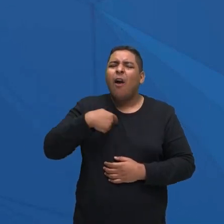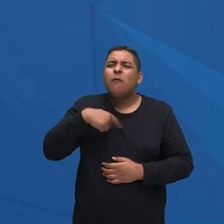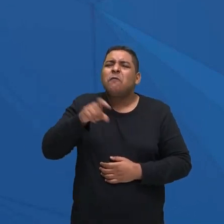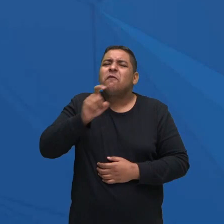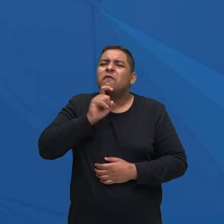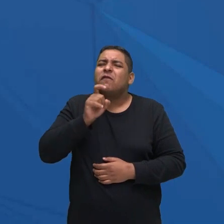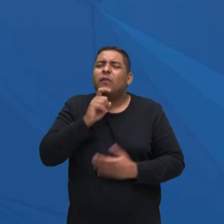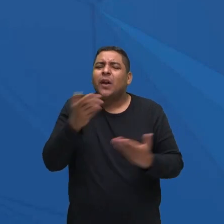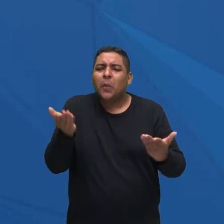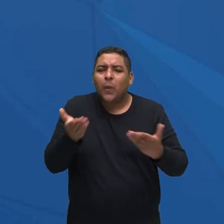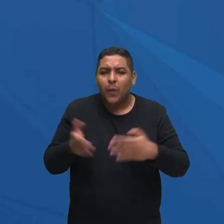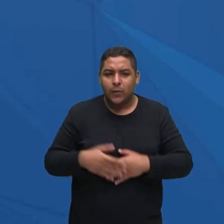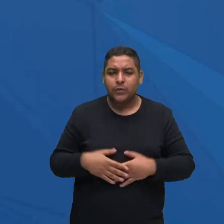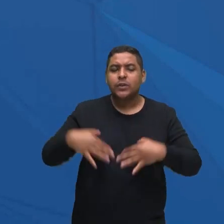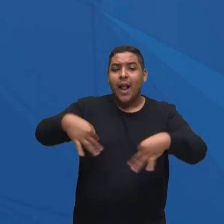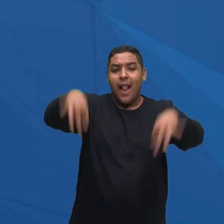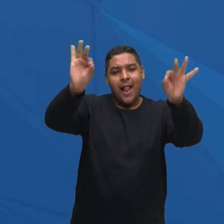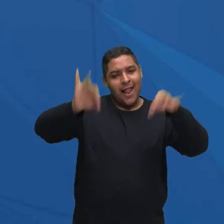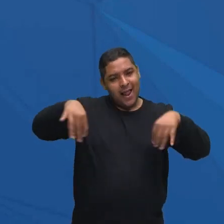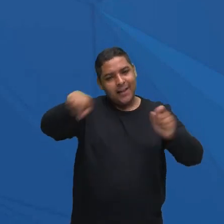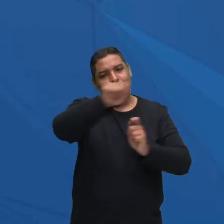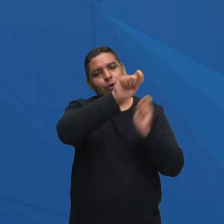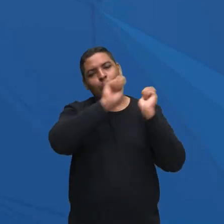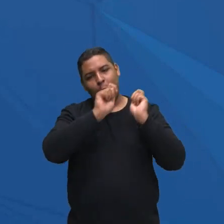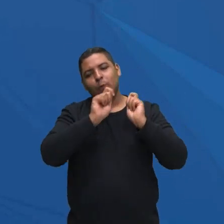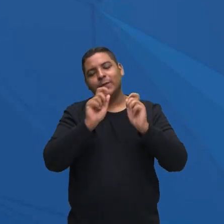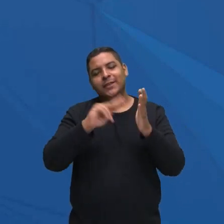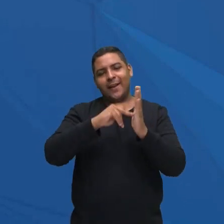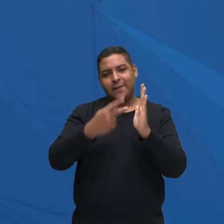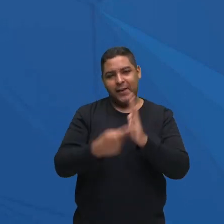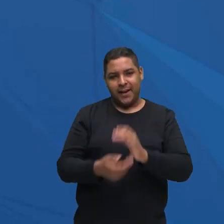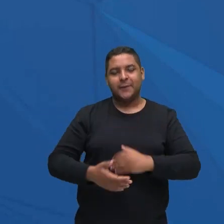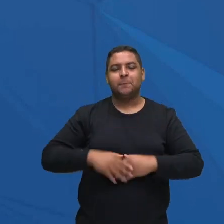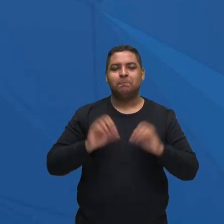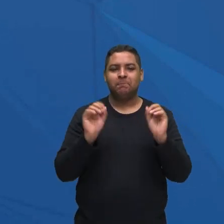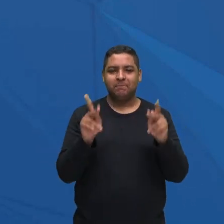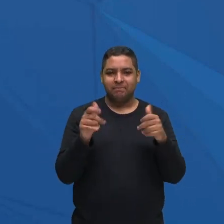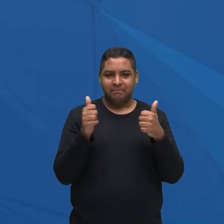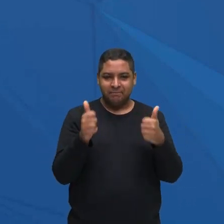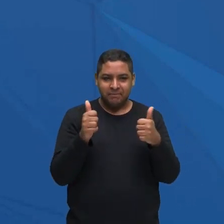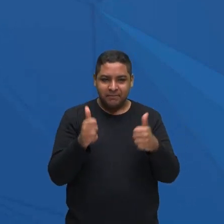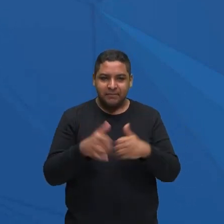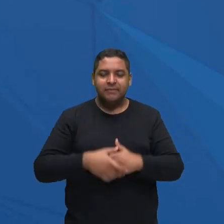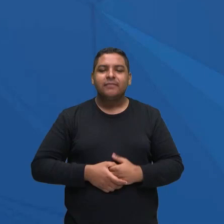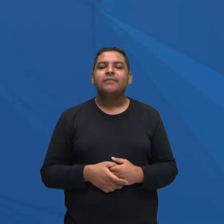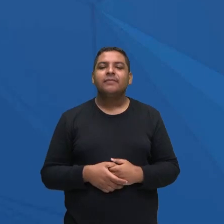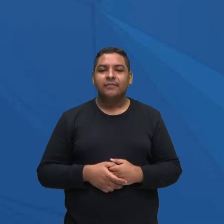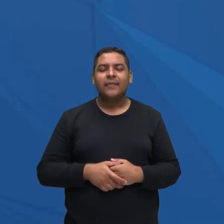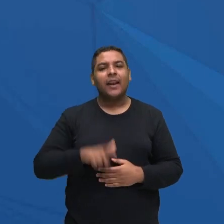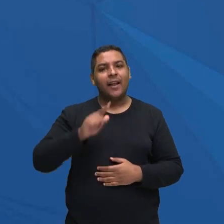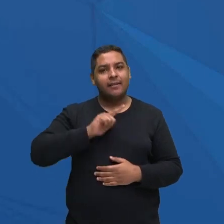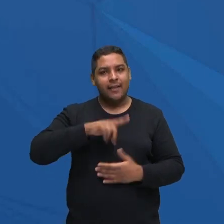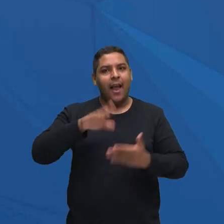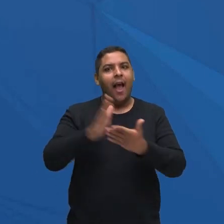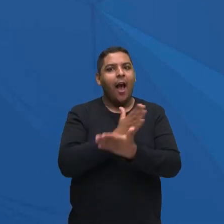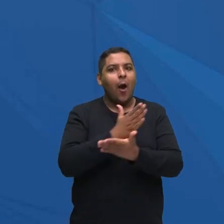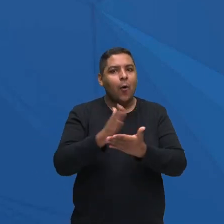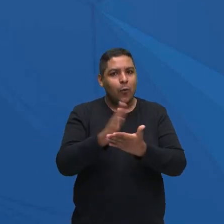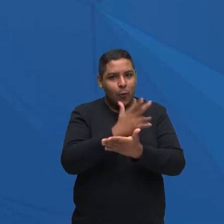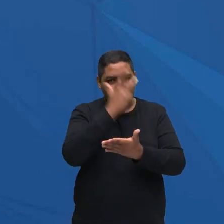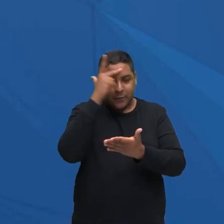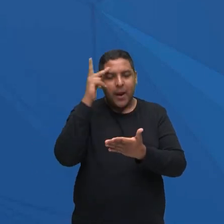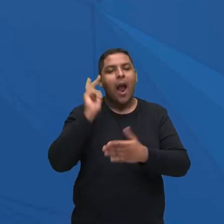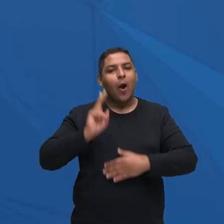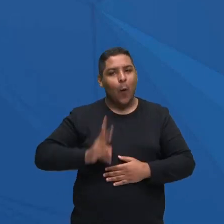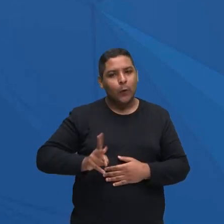eu tô falando do lençol, não é teto e não é tampa, tá bom? Tivemos aí, tem gente na competição?